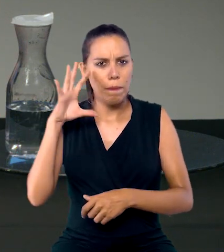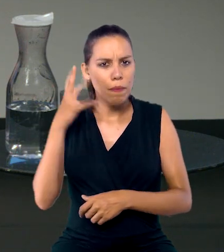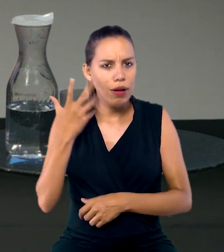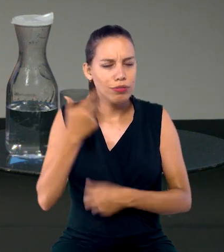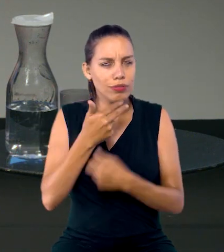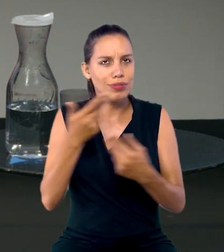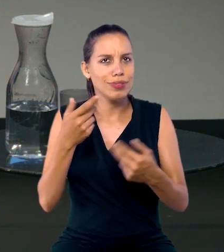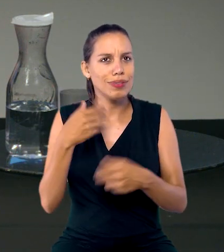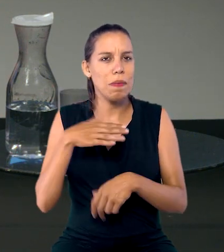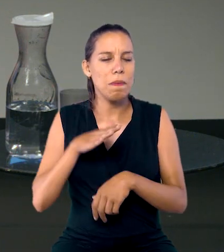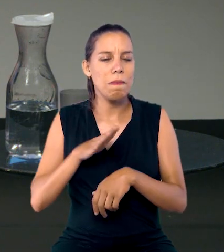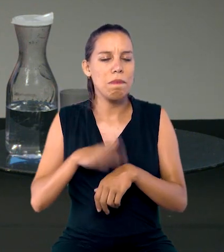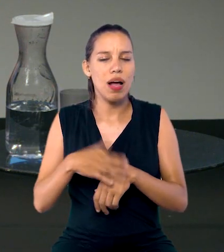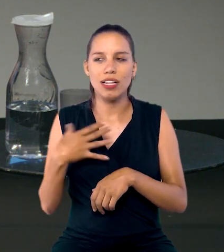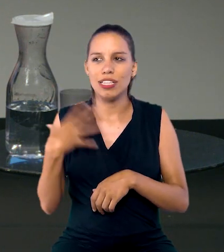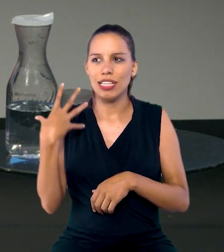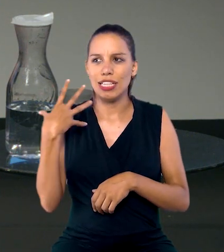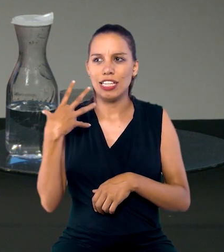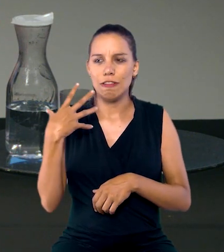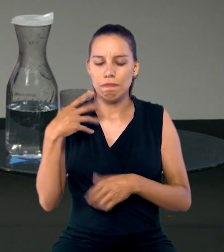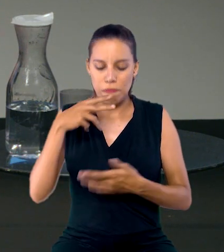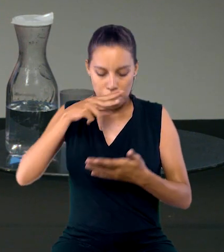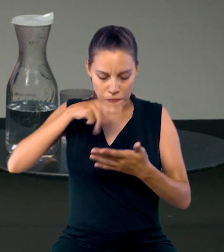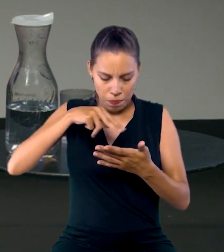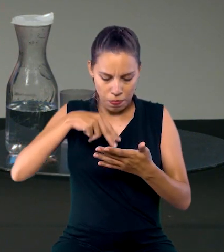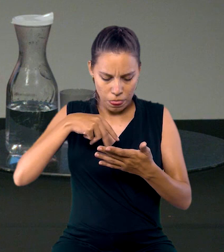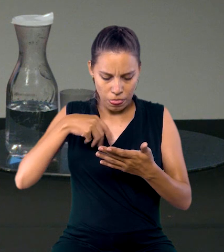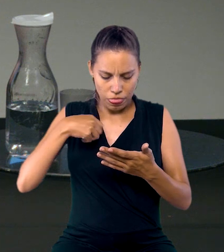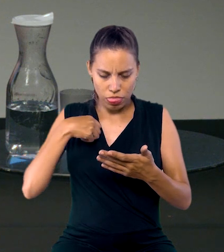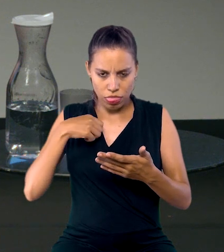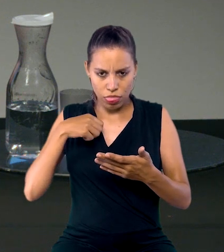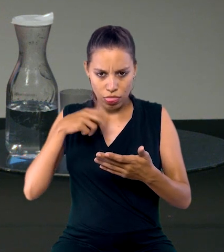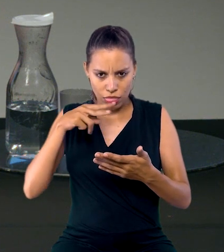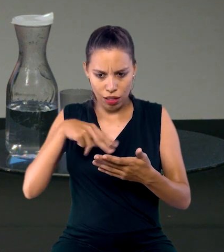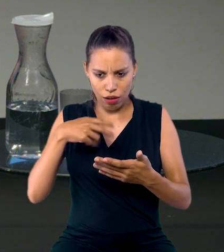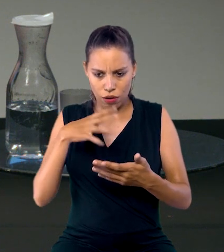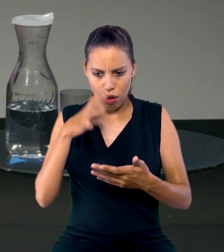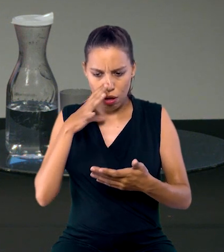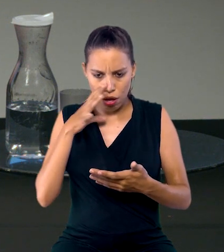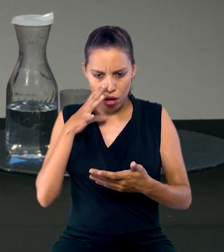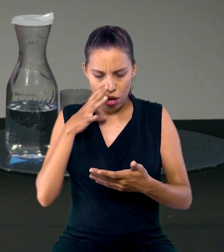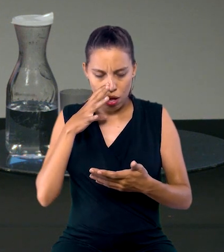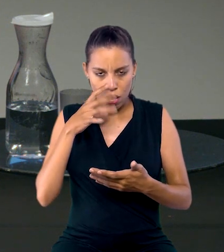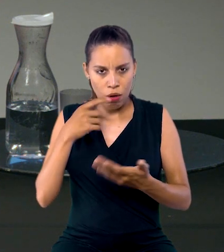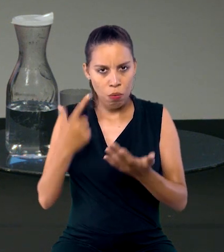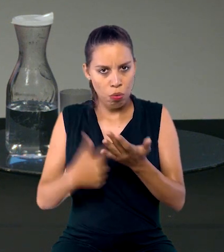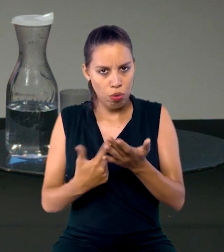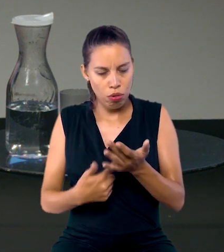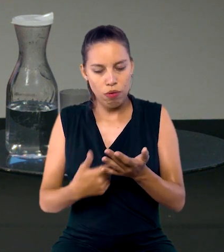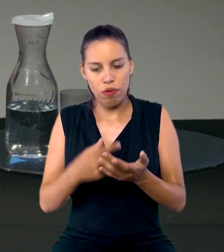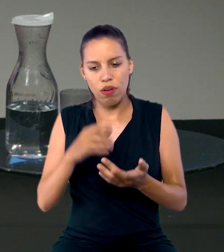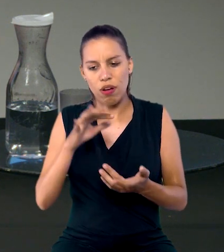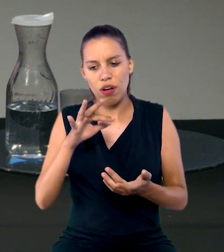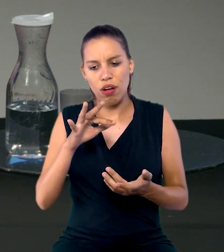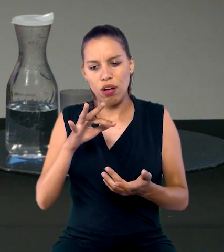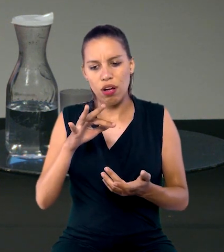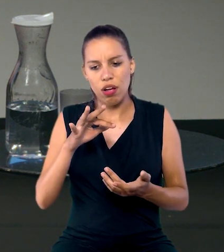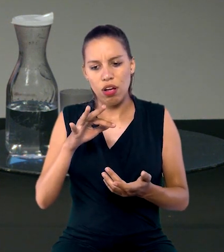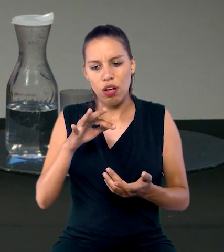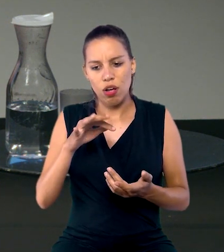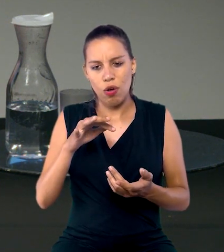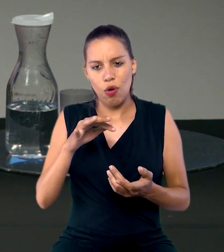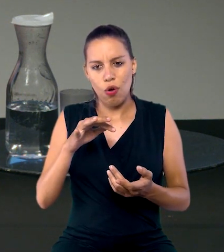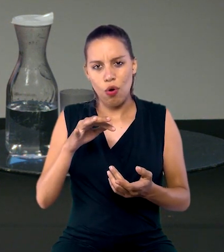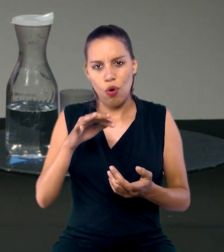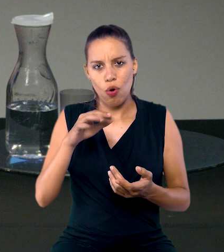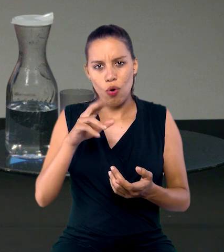das coisas que mais me impressionou que eu li nesses últimos tempos foi o livro da Fran Baniwa, que